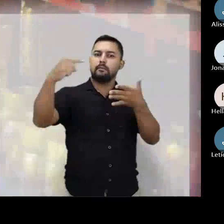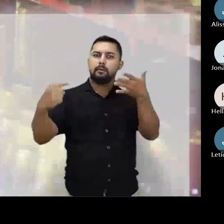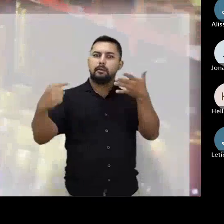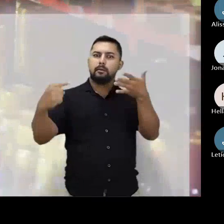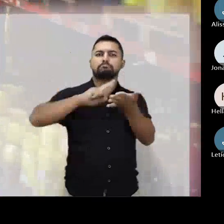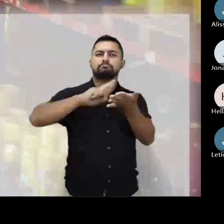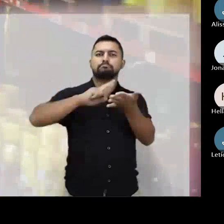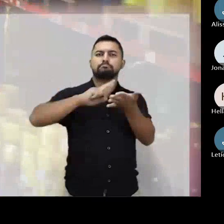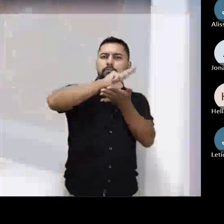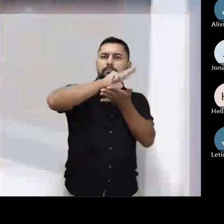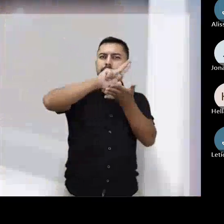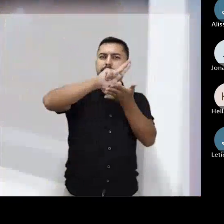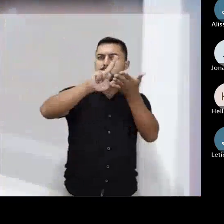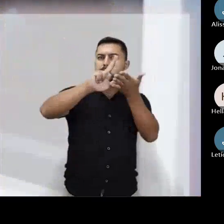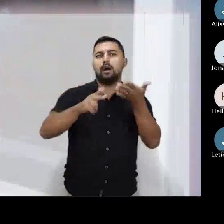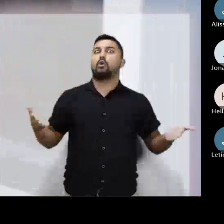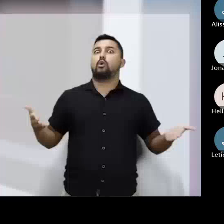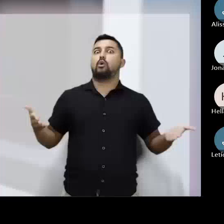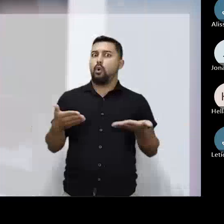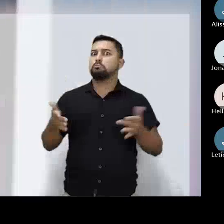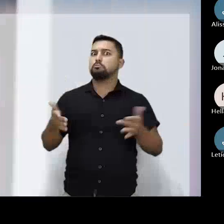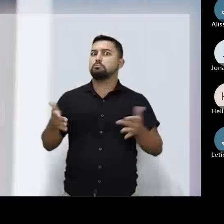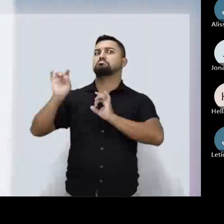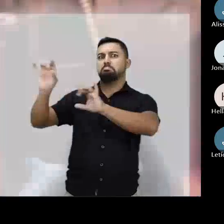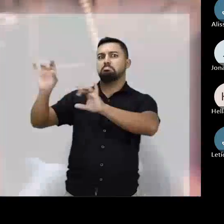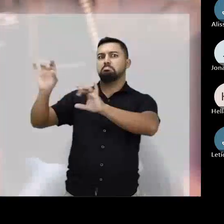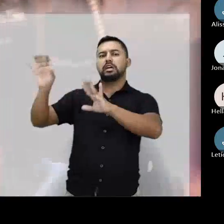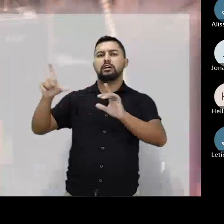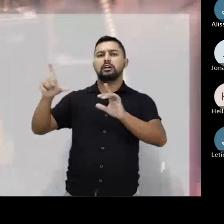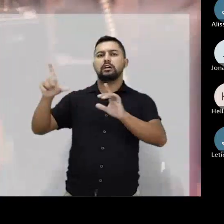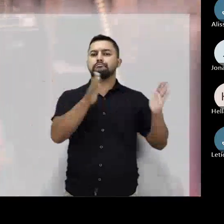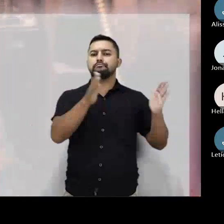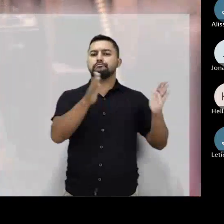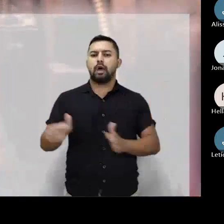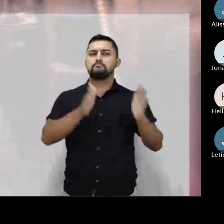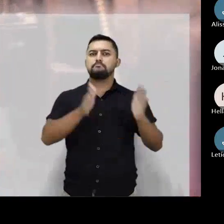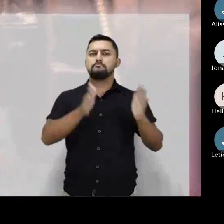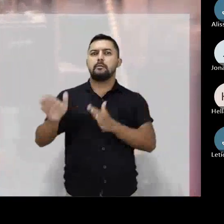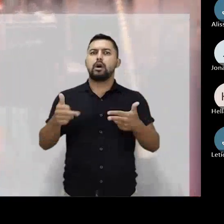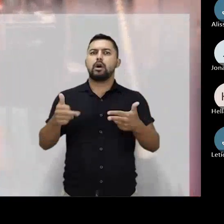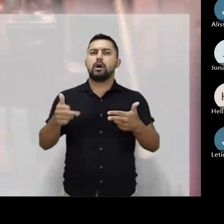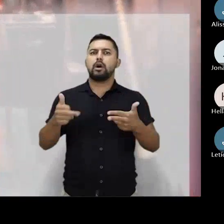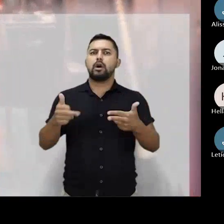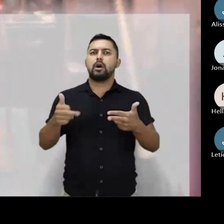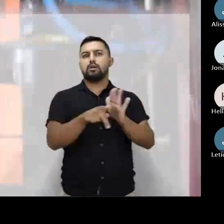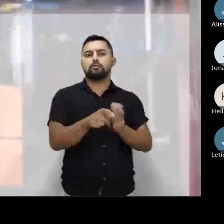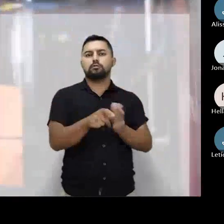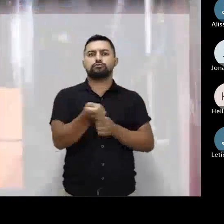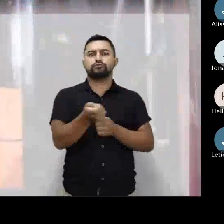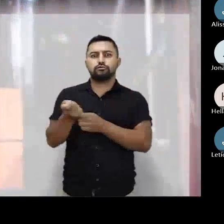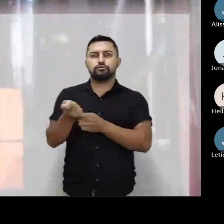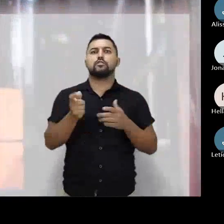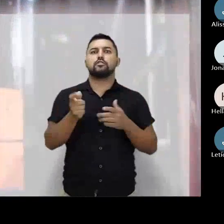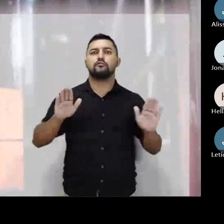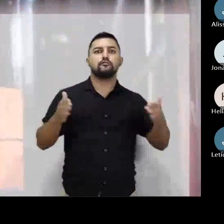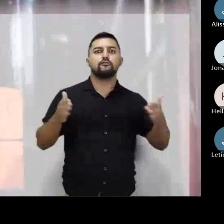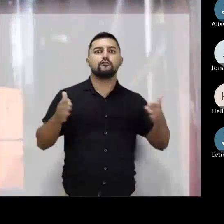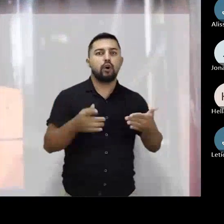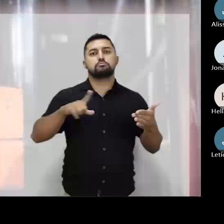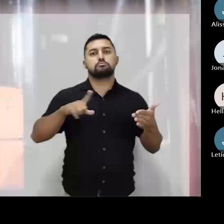linha de produtos. Hoje somos especialistas nos mais variados processos de extrusão e injeção,